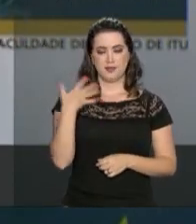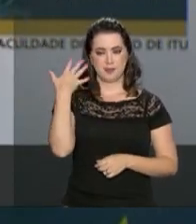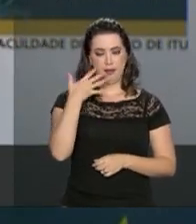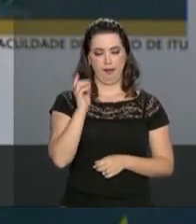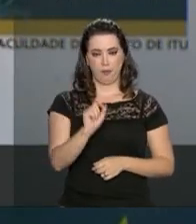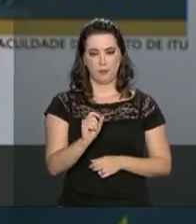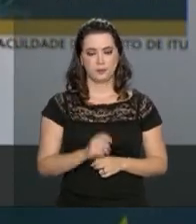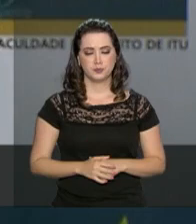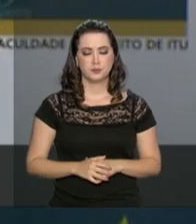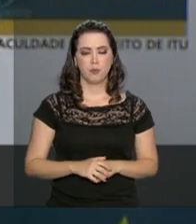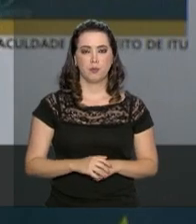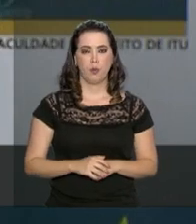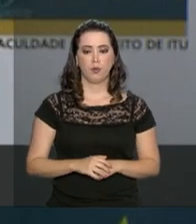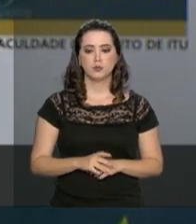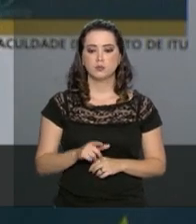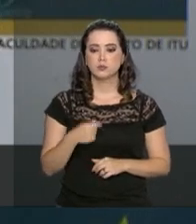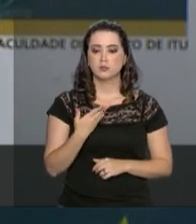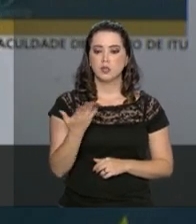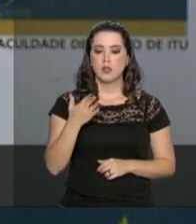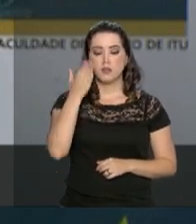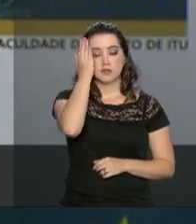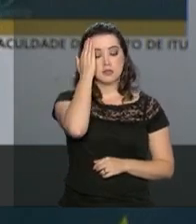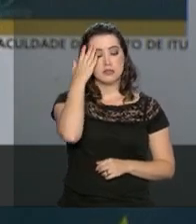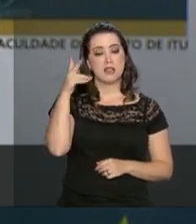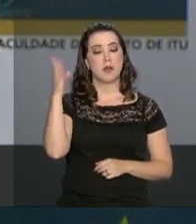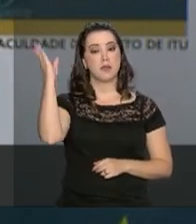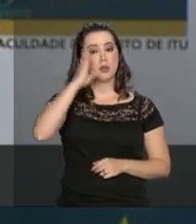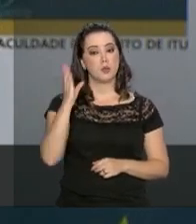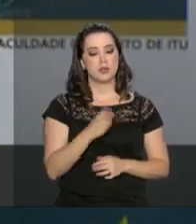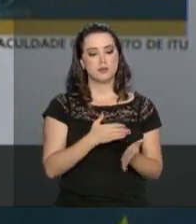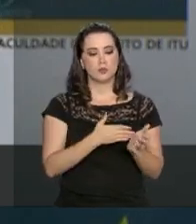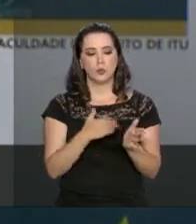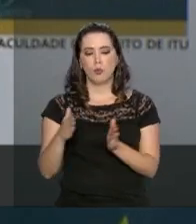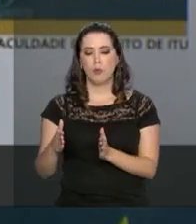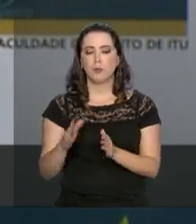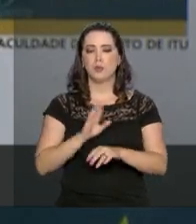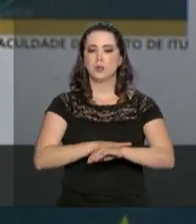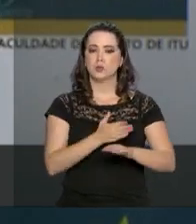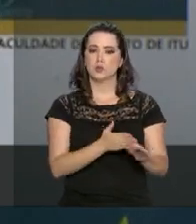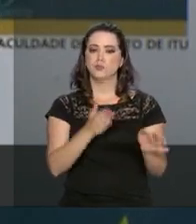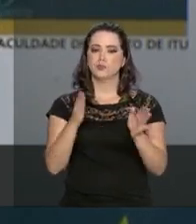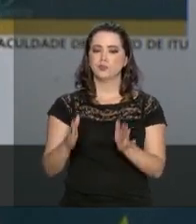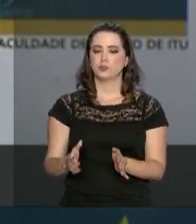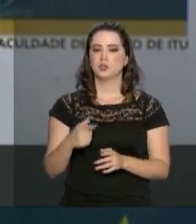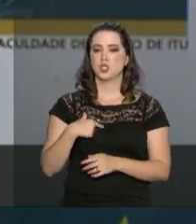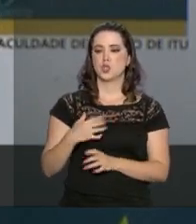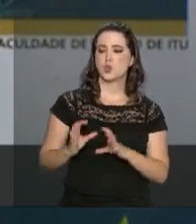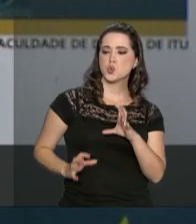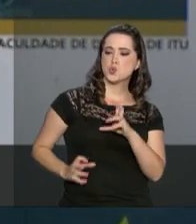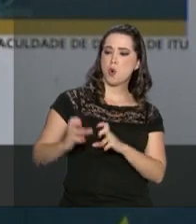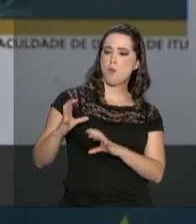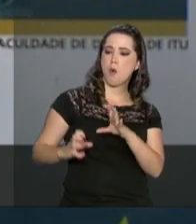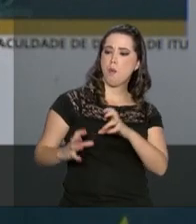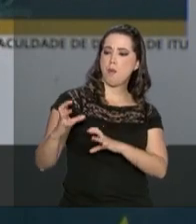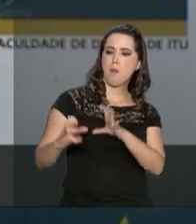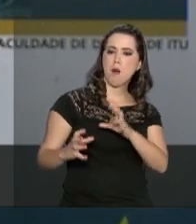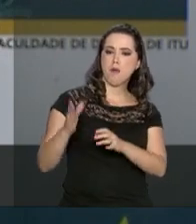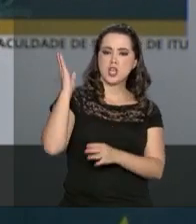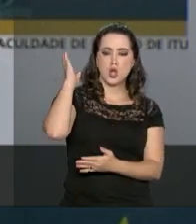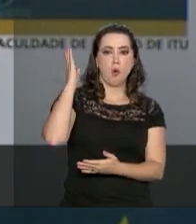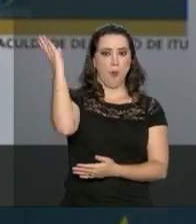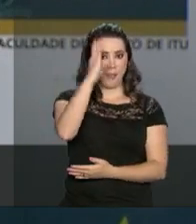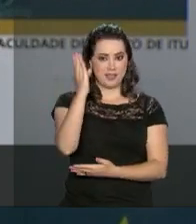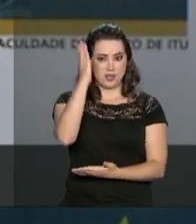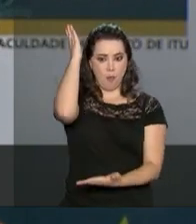pregação, que é a seguinte. O senhor sabe que no Brasil, num dado momento, instalou-se muito uma disputa entre brasileiros.